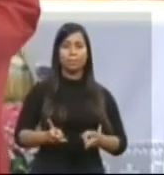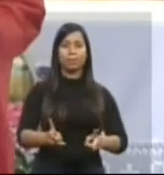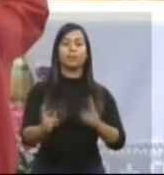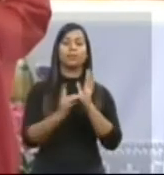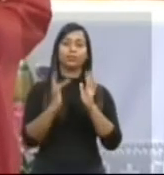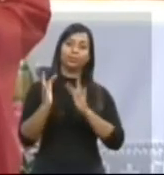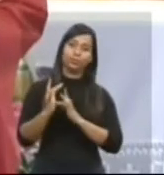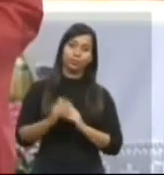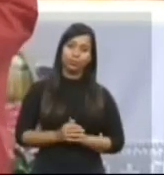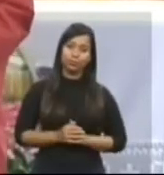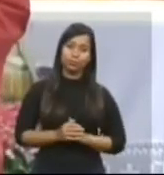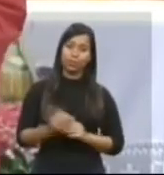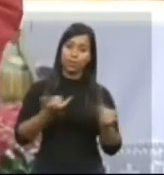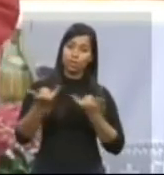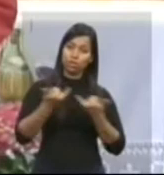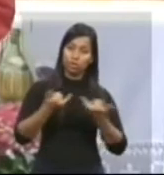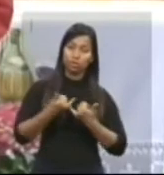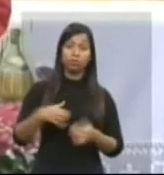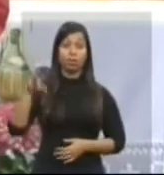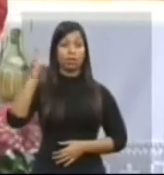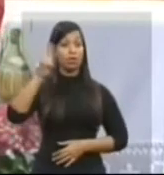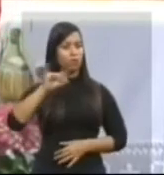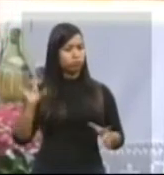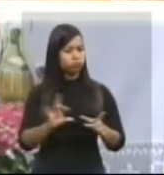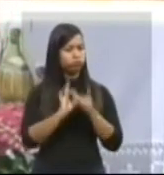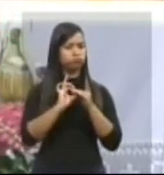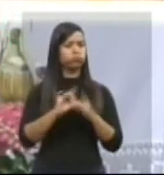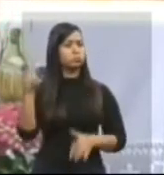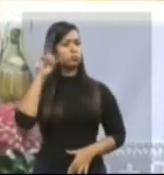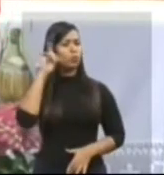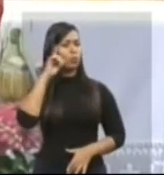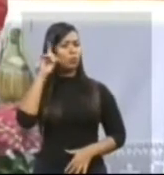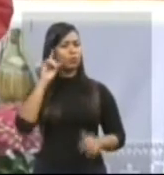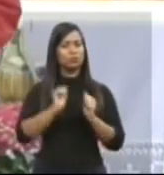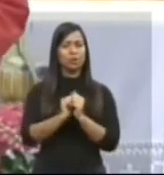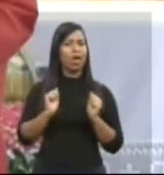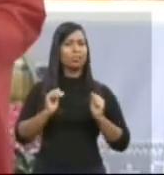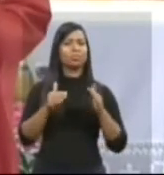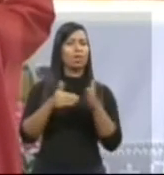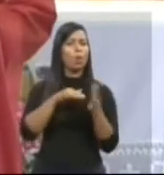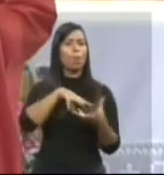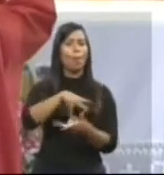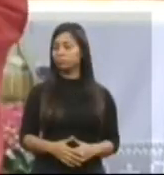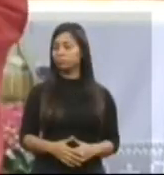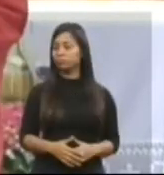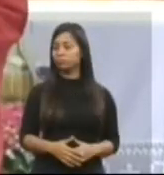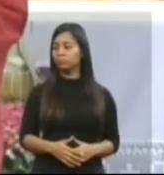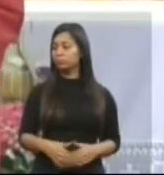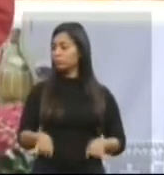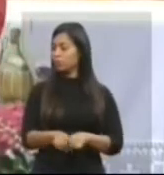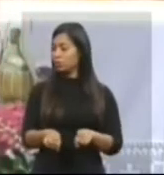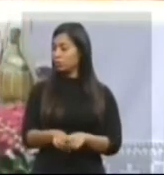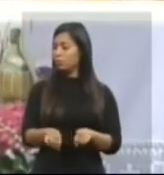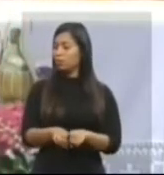permanente de Jesus Cristo, que disse: eu estarei com vocês todos os dias até o fim do mundo. E também